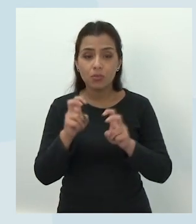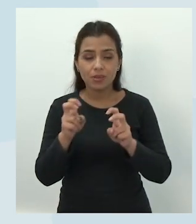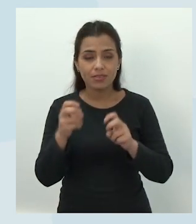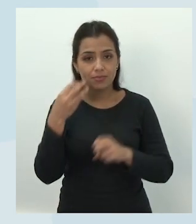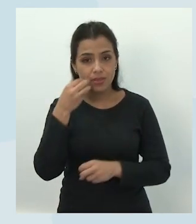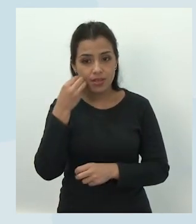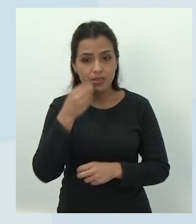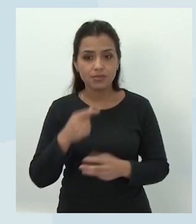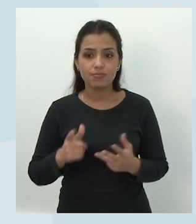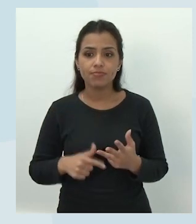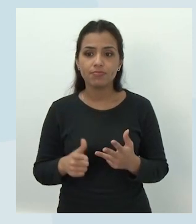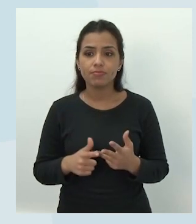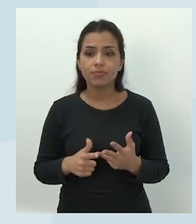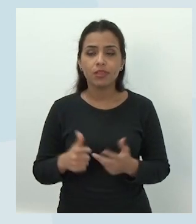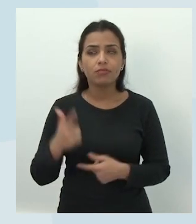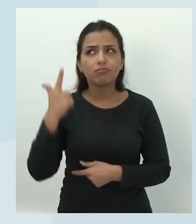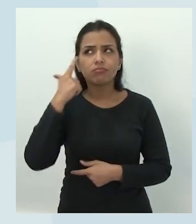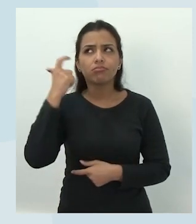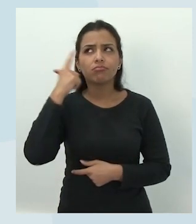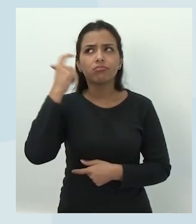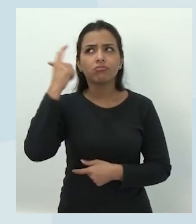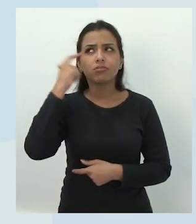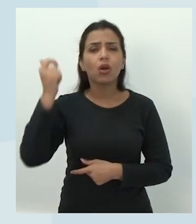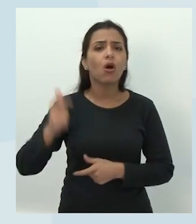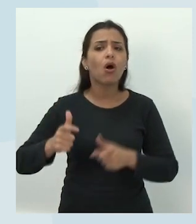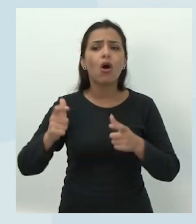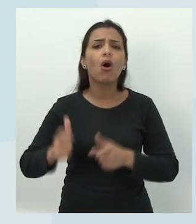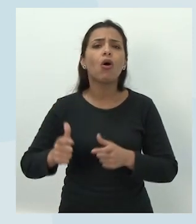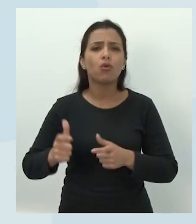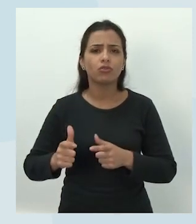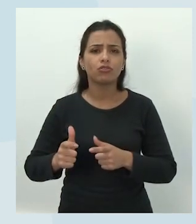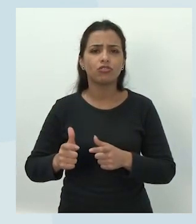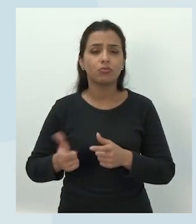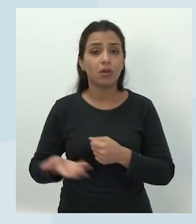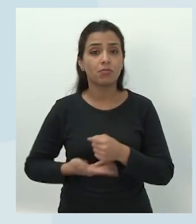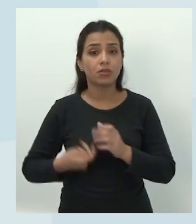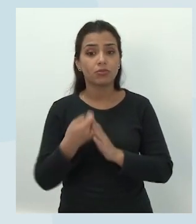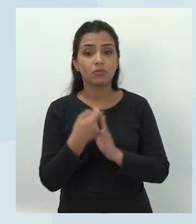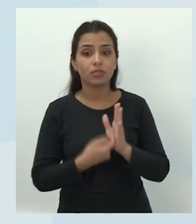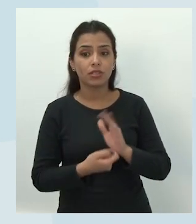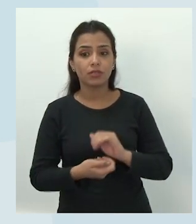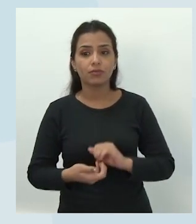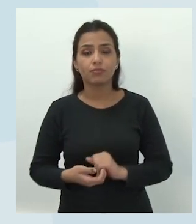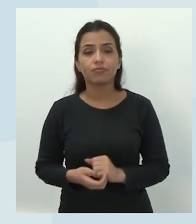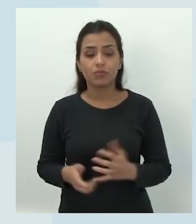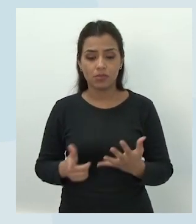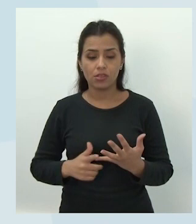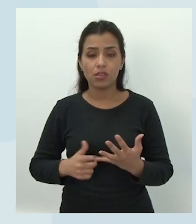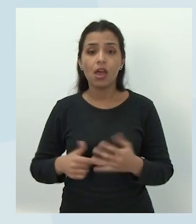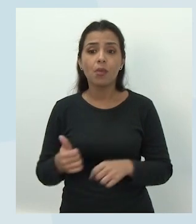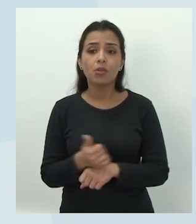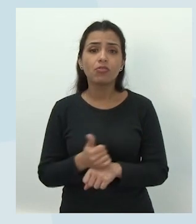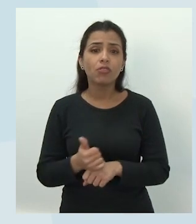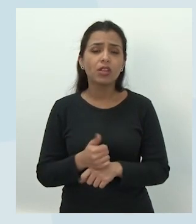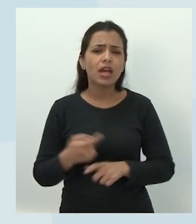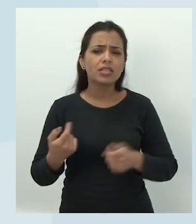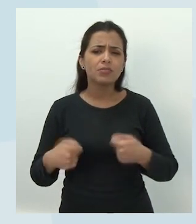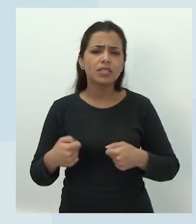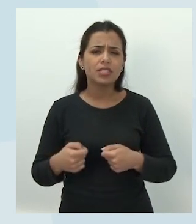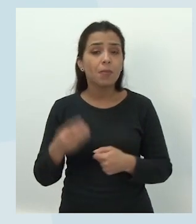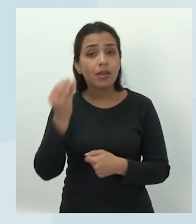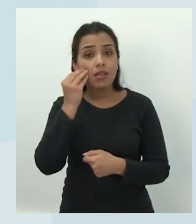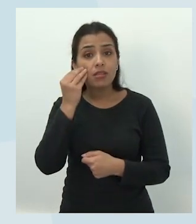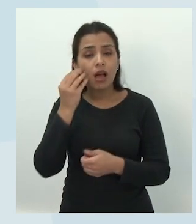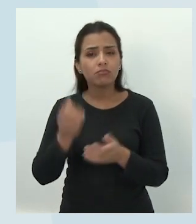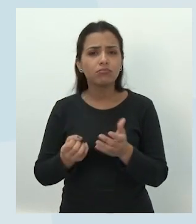acha que surgem as ideias para os argumentos que constam do roteiro? Quais profissionais vocês acreditam serem necessários para a realização de um filme de